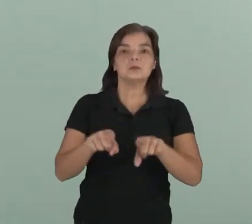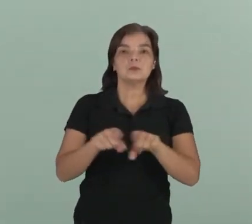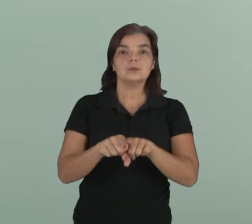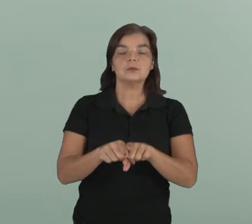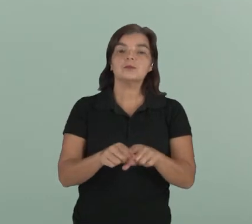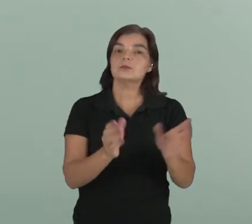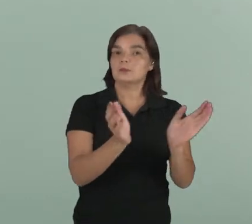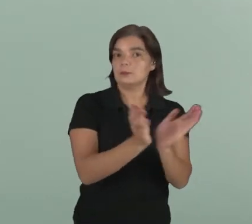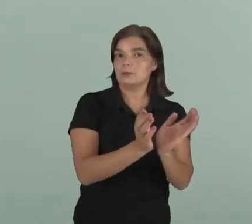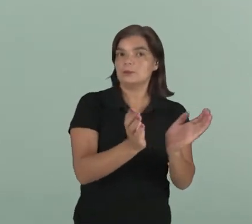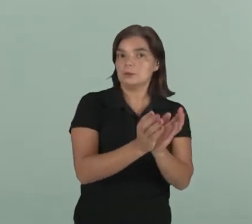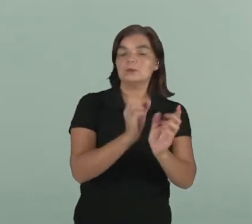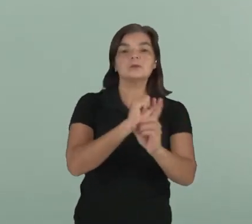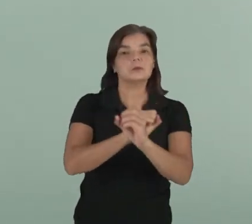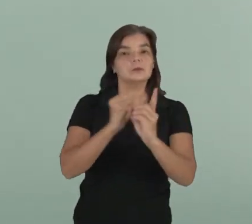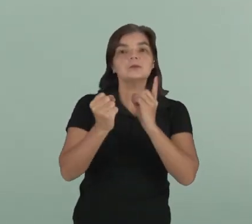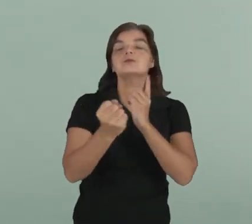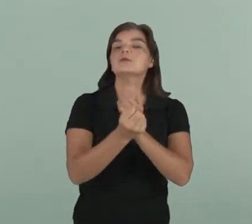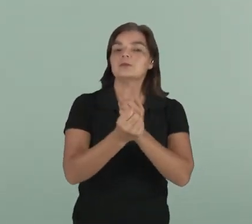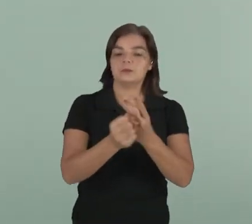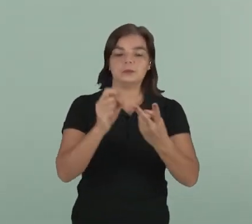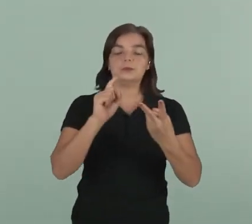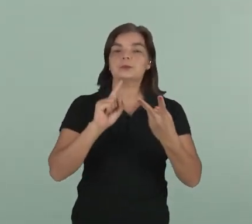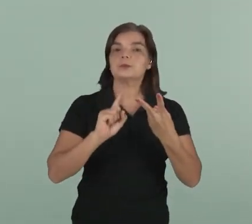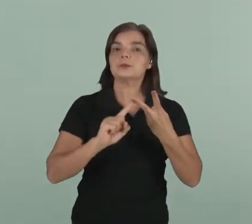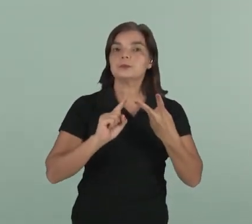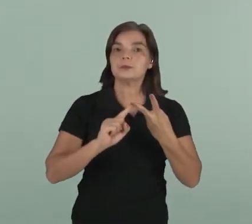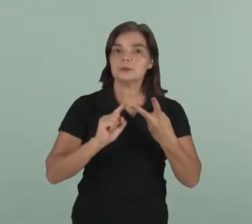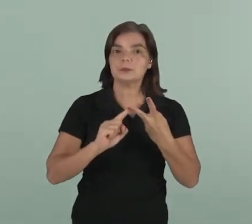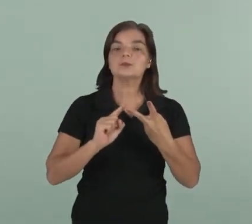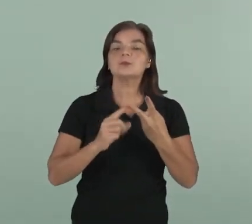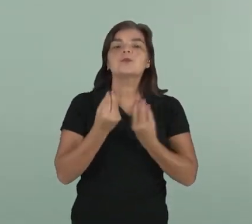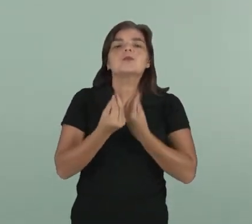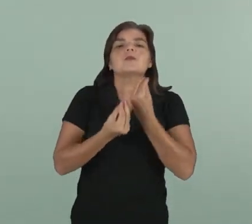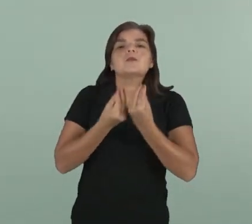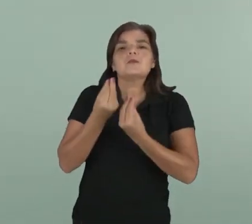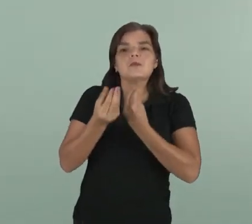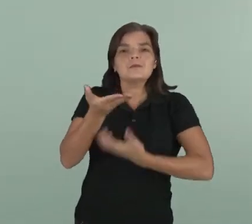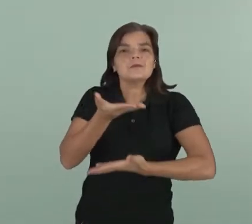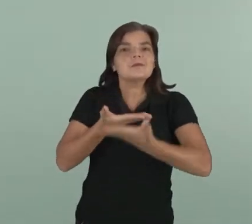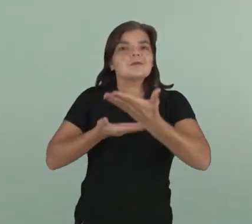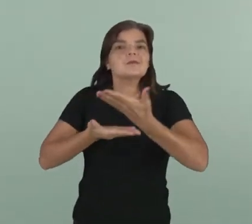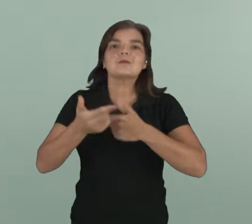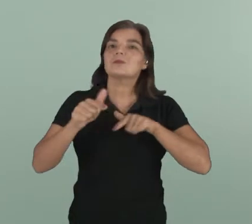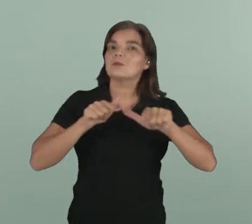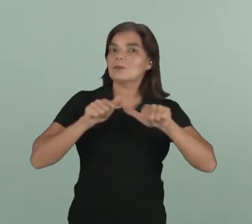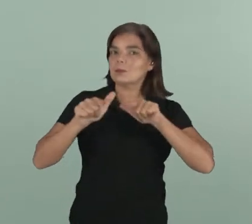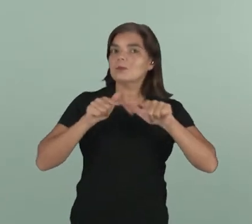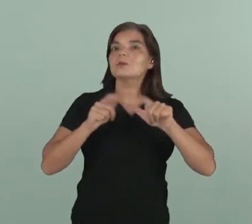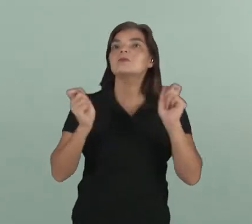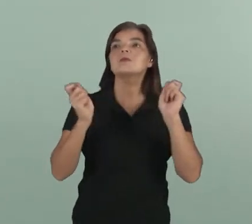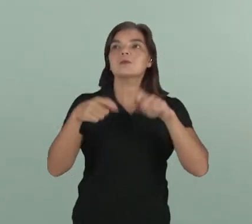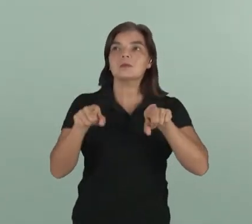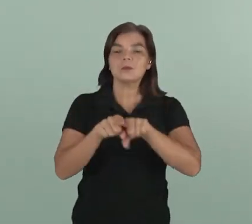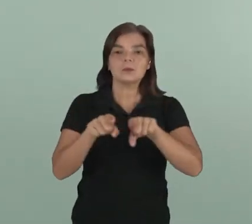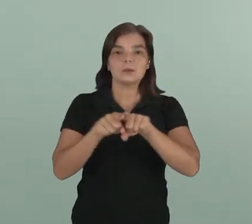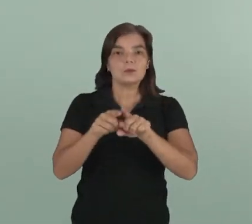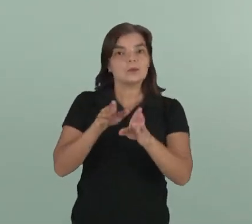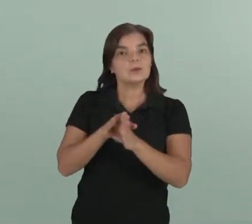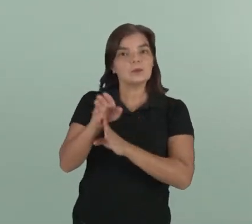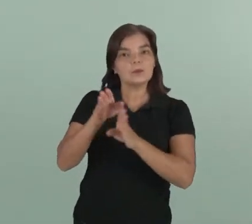das classes sociais, nós temos o estabelecimento de como que as relações de trabalho elas passam a